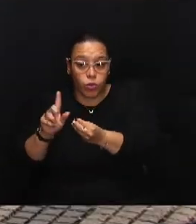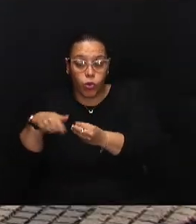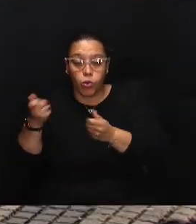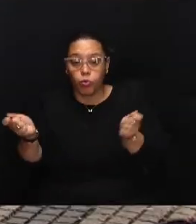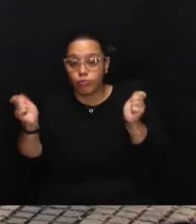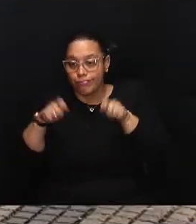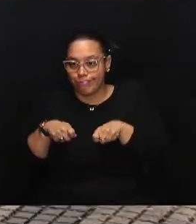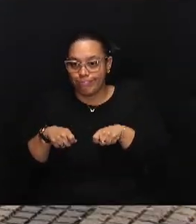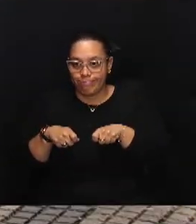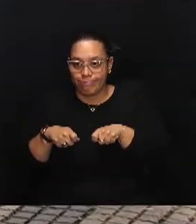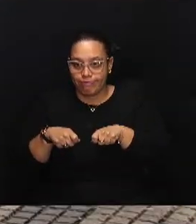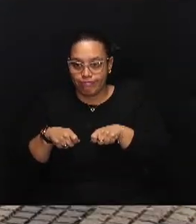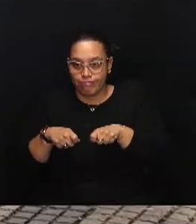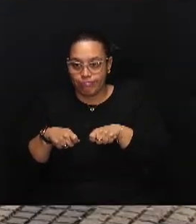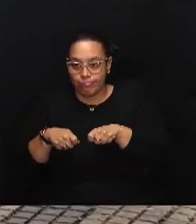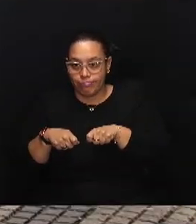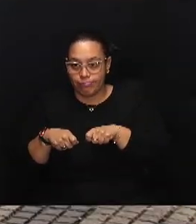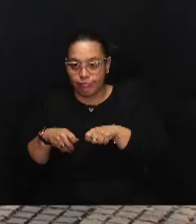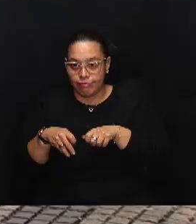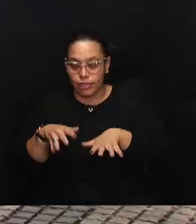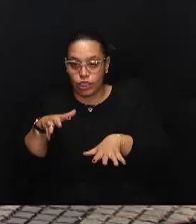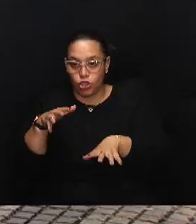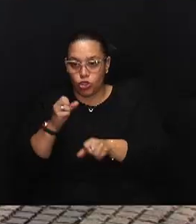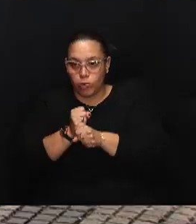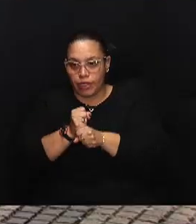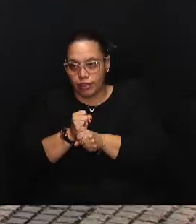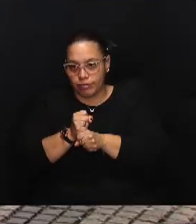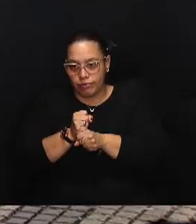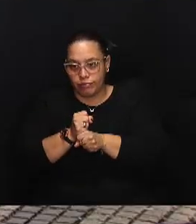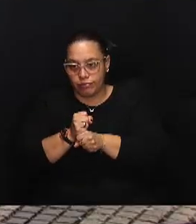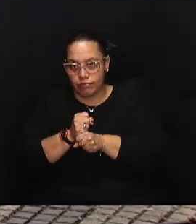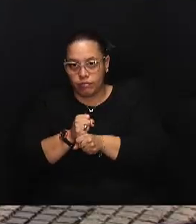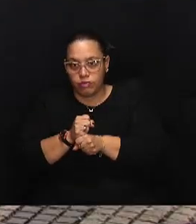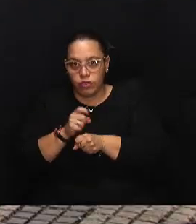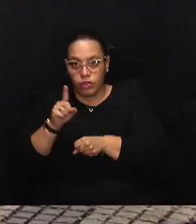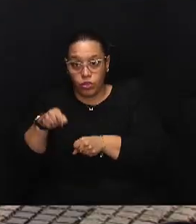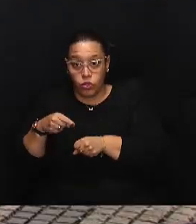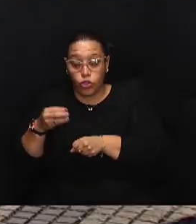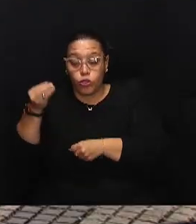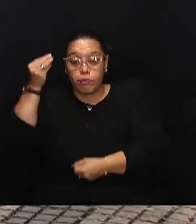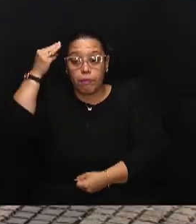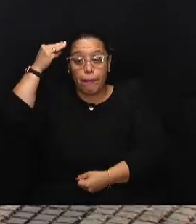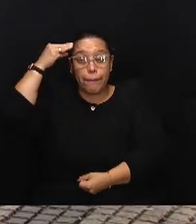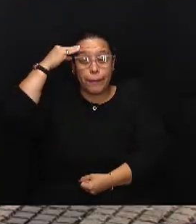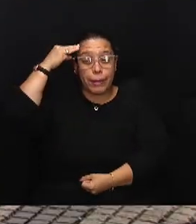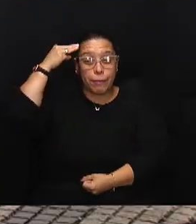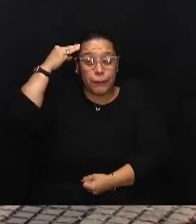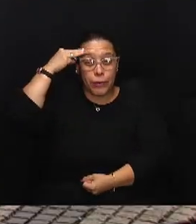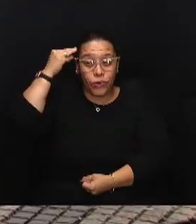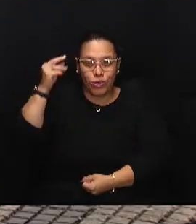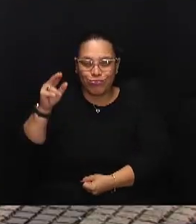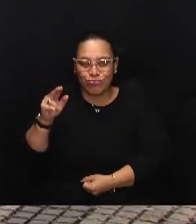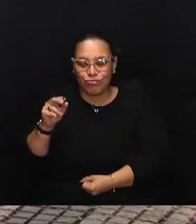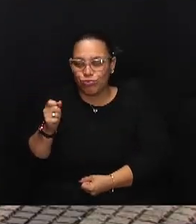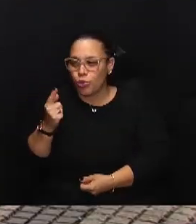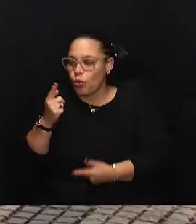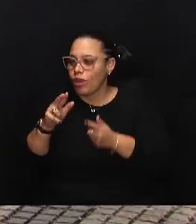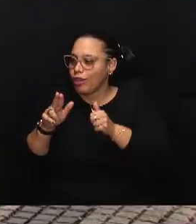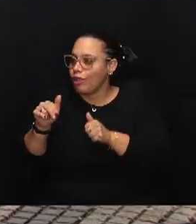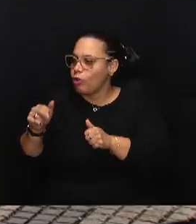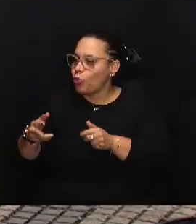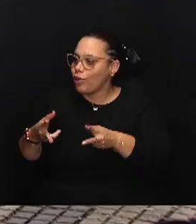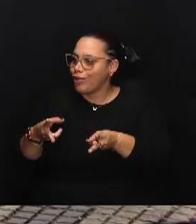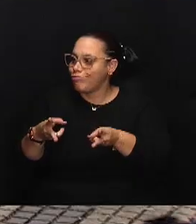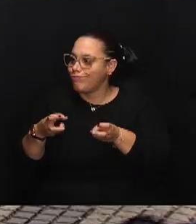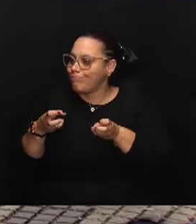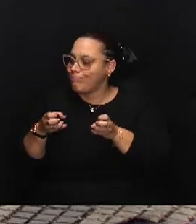possibilidade para ser acrescentada a esse repertório, que é o dele ser um lugar de memória, que quase nunca é percebido.